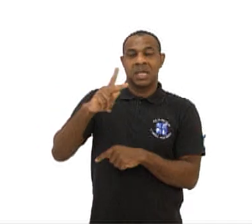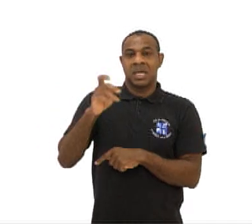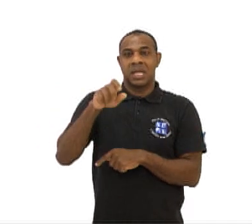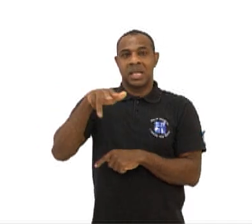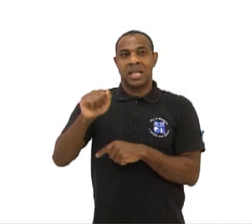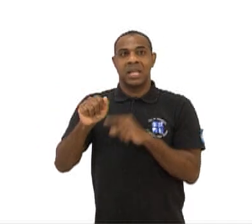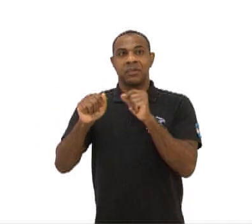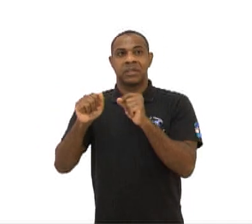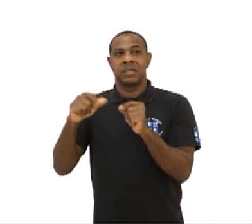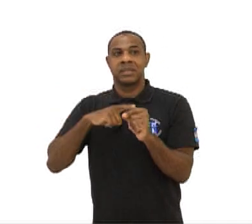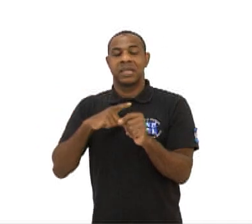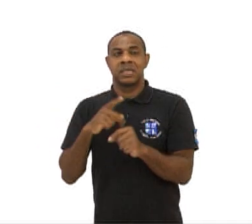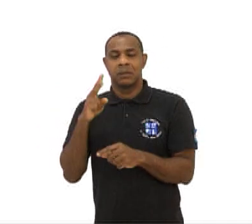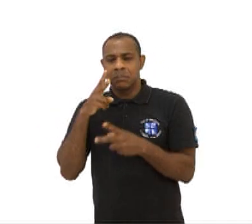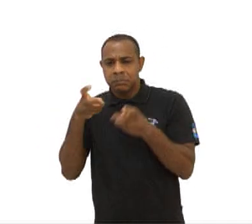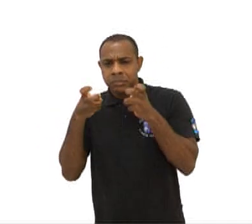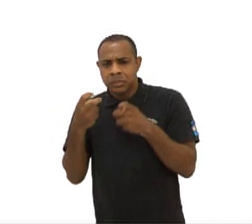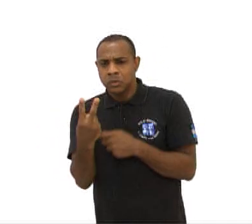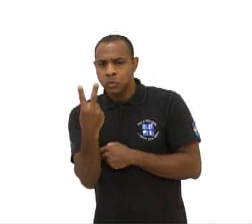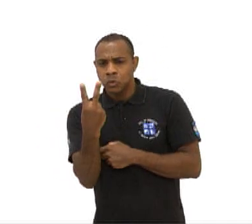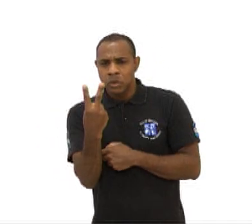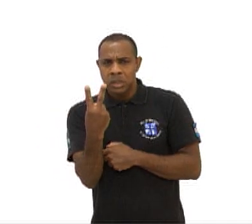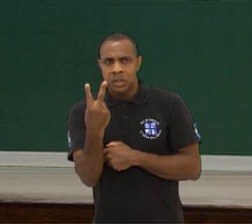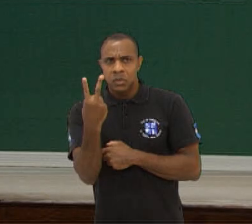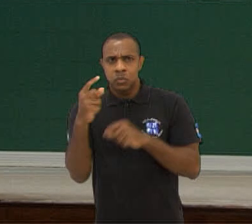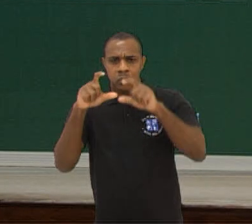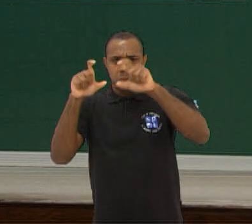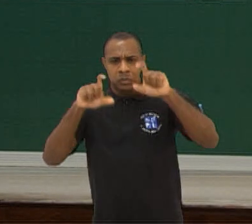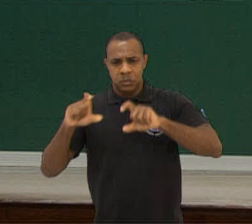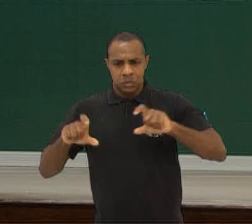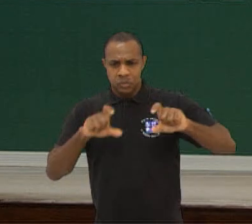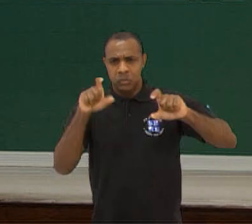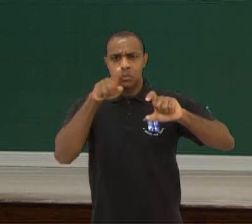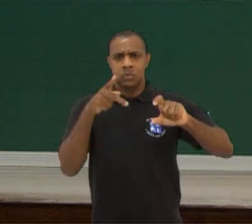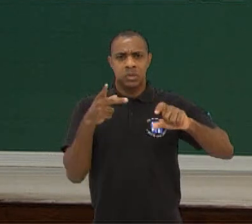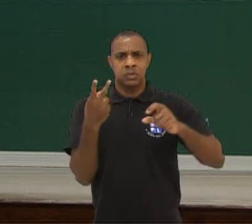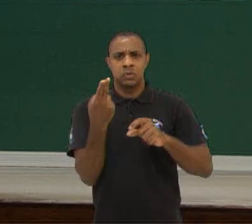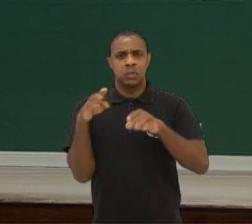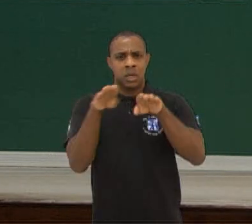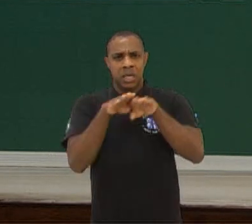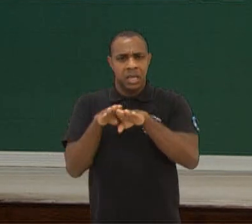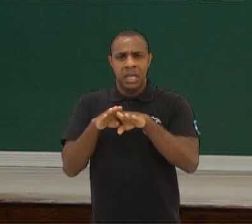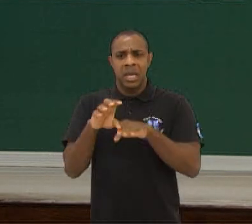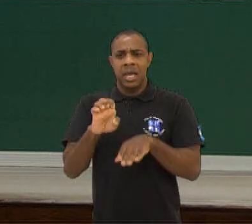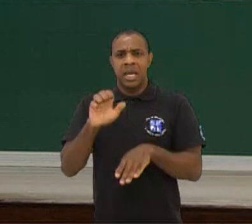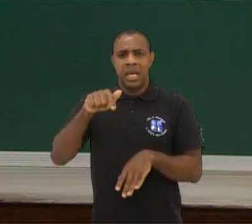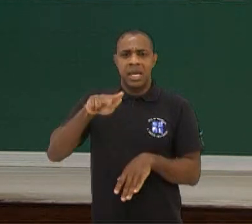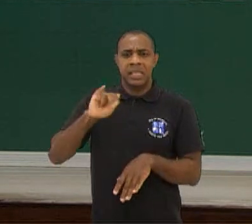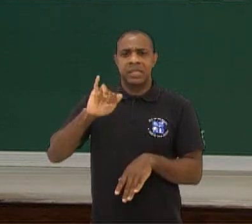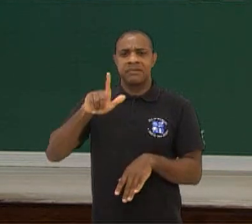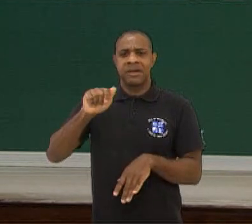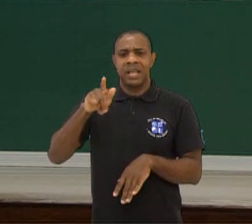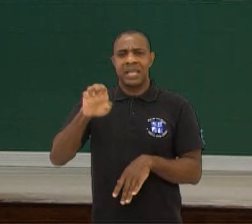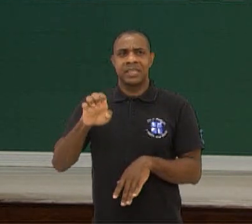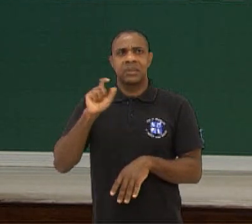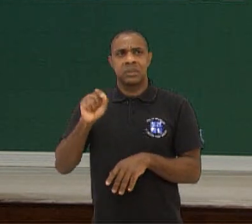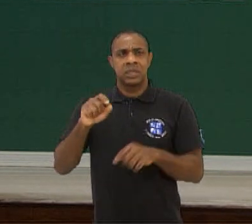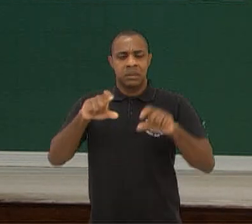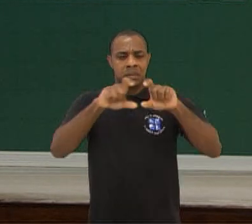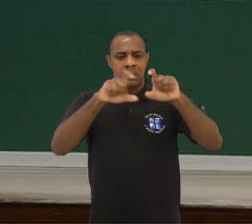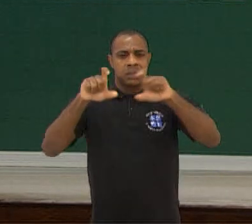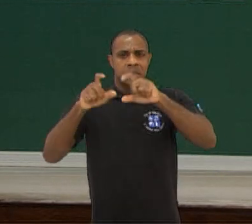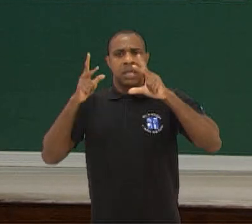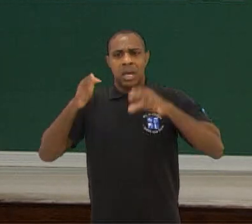verificou que 2 delas eram equivalentes. Vocês lembram o que é equivalente? São equações que têm a mesma